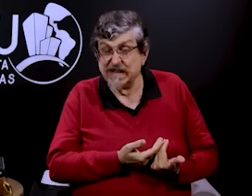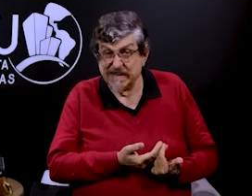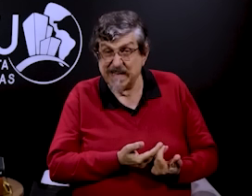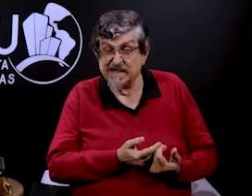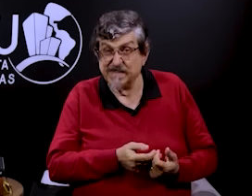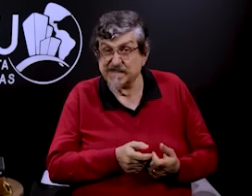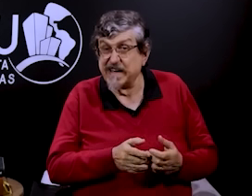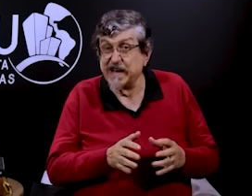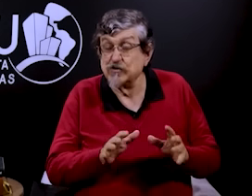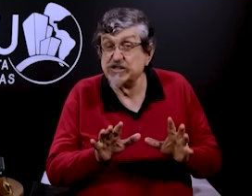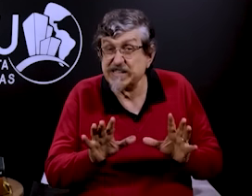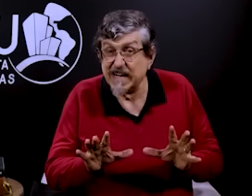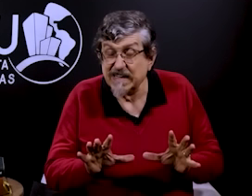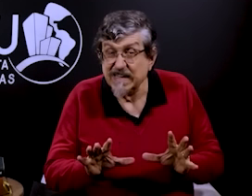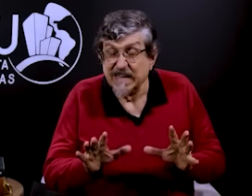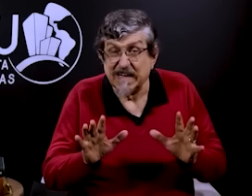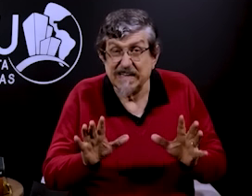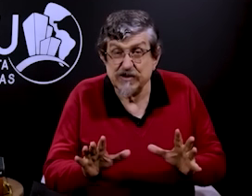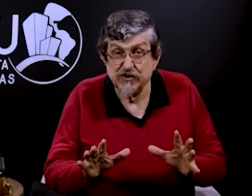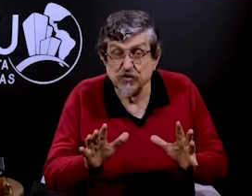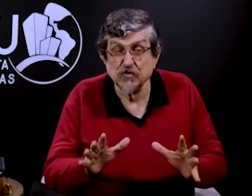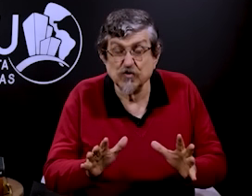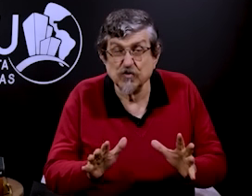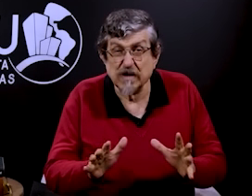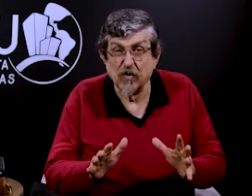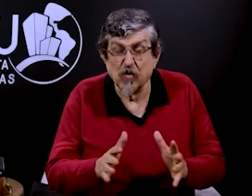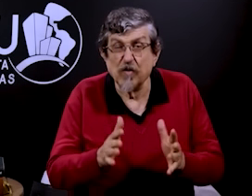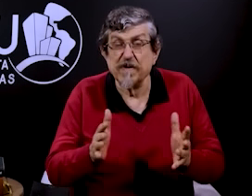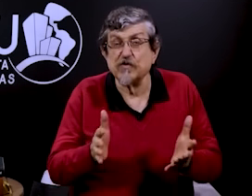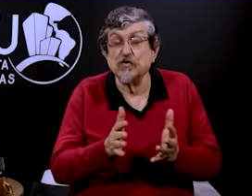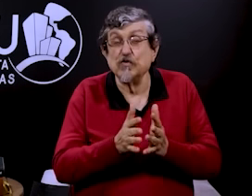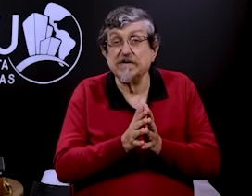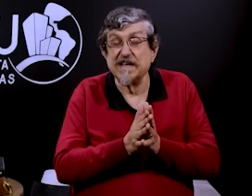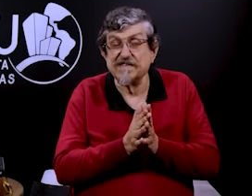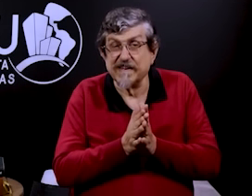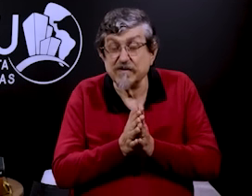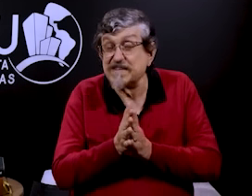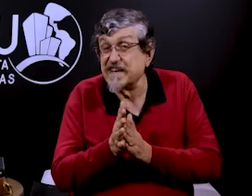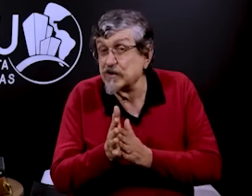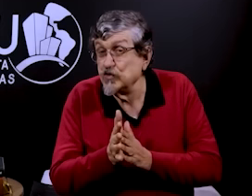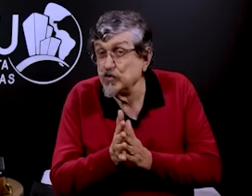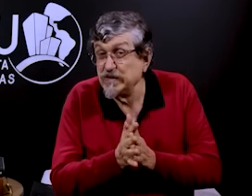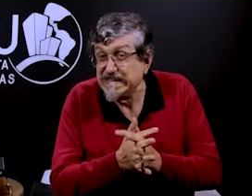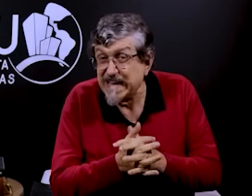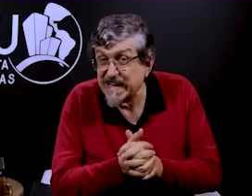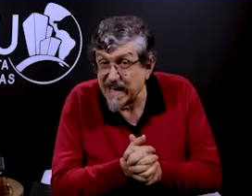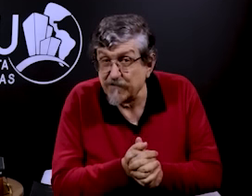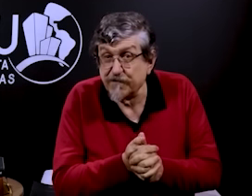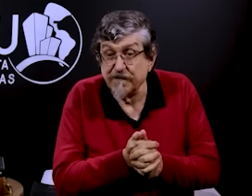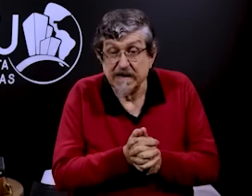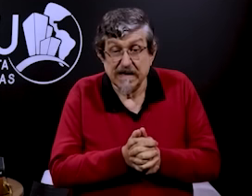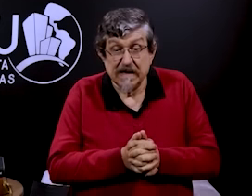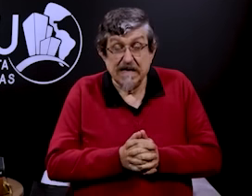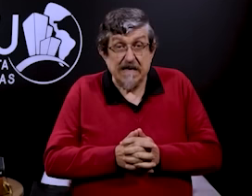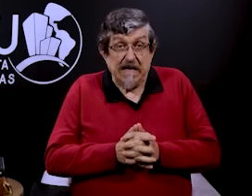sul da terra de Israel, já ali junto ao começo do deserto do